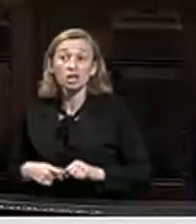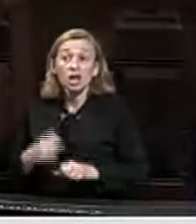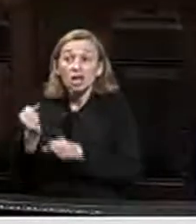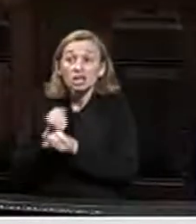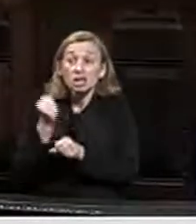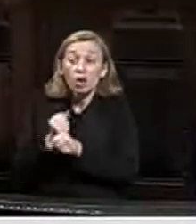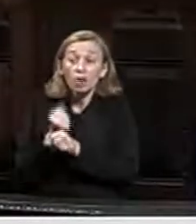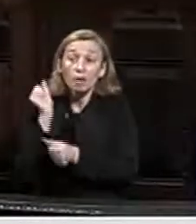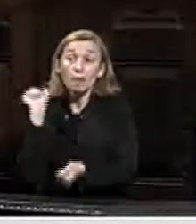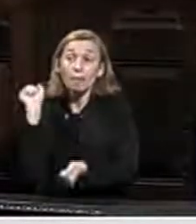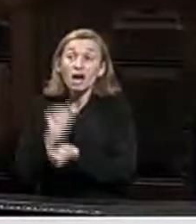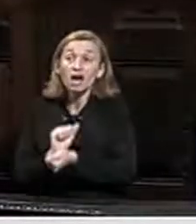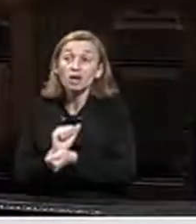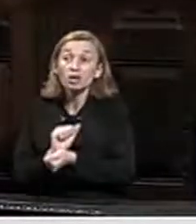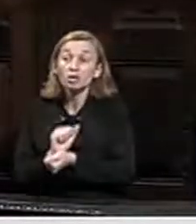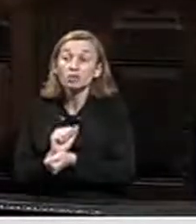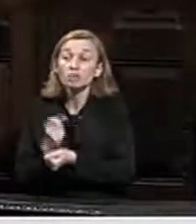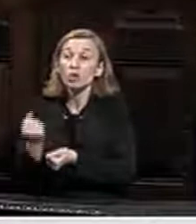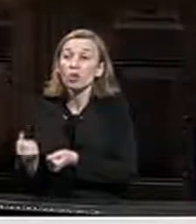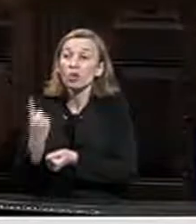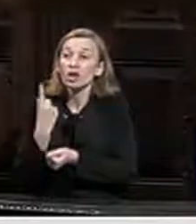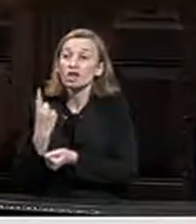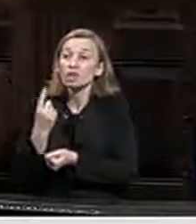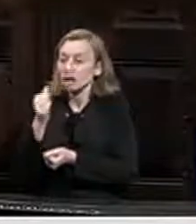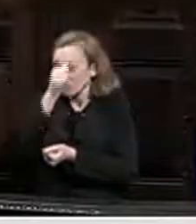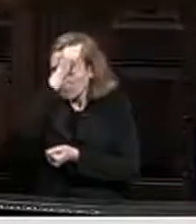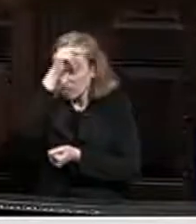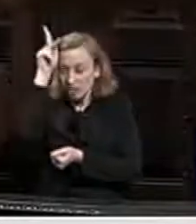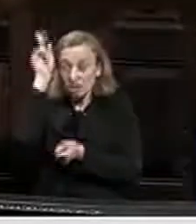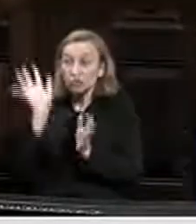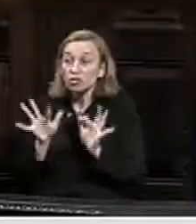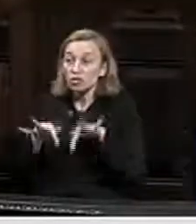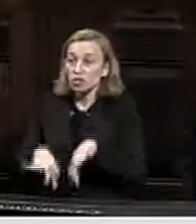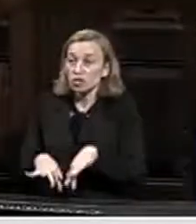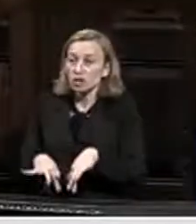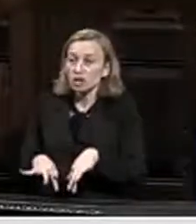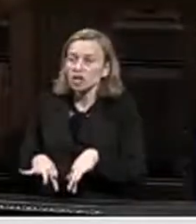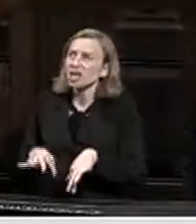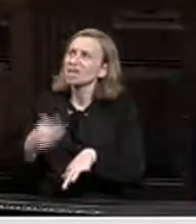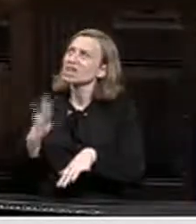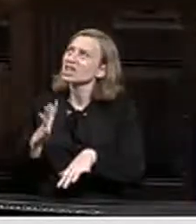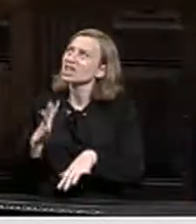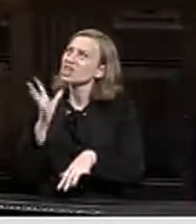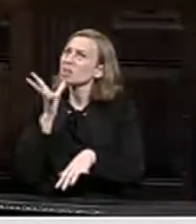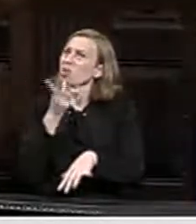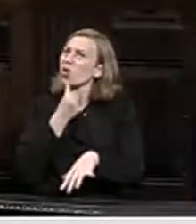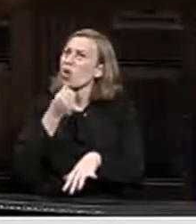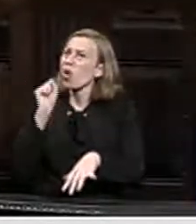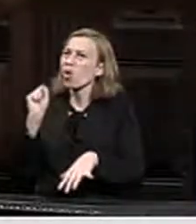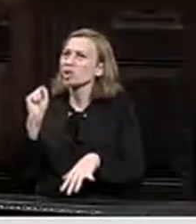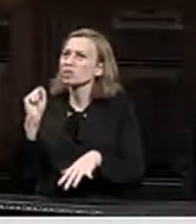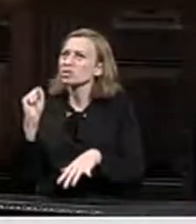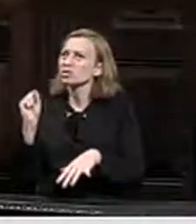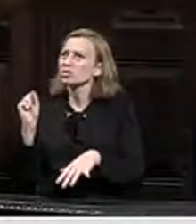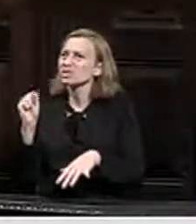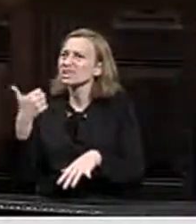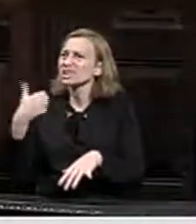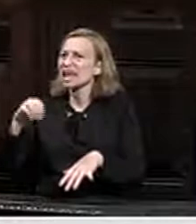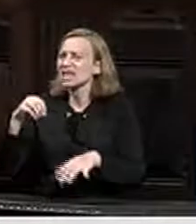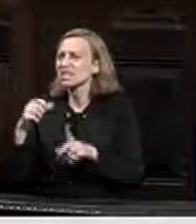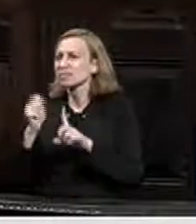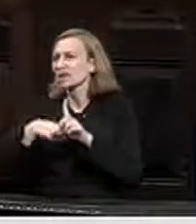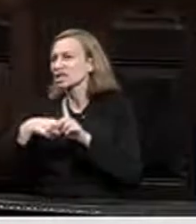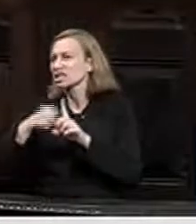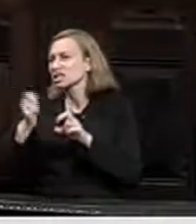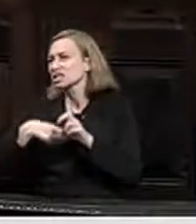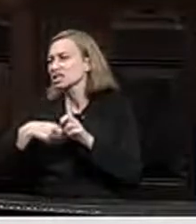foi paralisada pelo ex-prefeito no final de sua gestão. Demorou uns 8 a 10 meses para ser retomada por essa